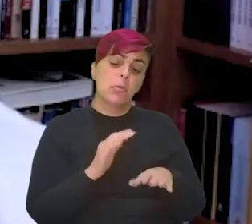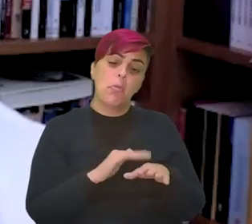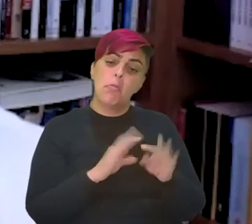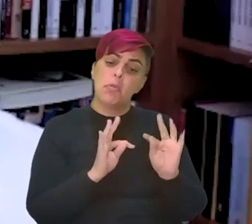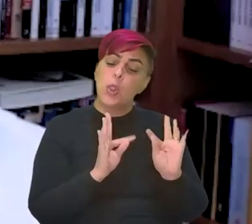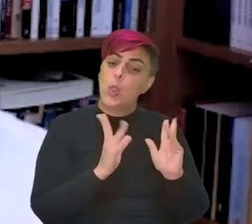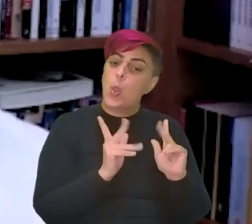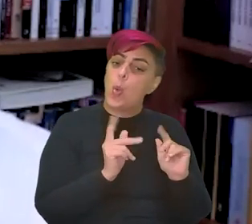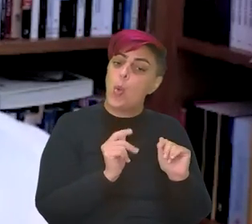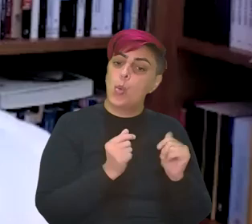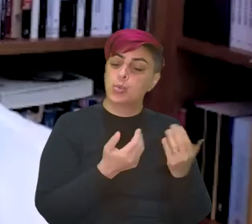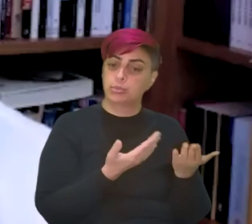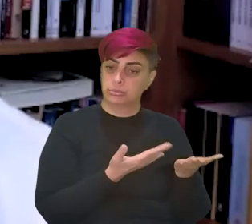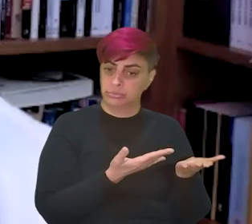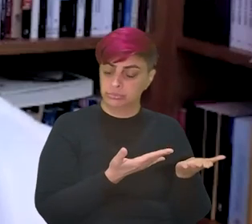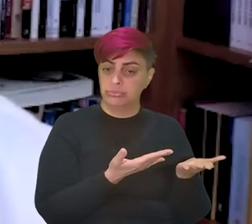procura fazer tudo o que se